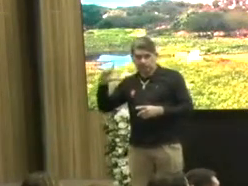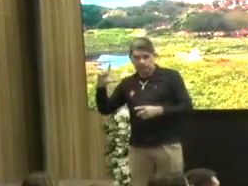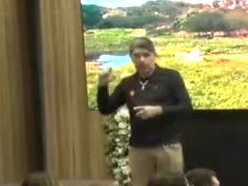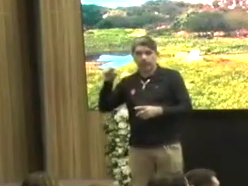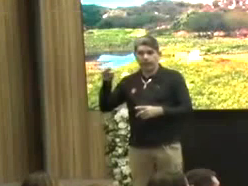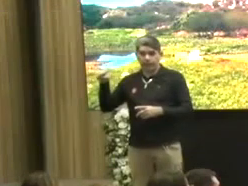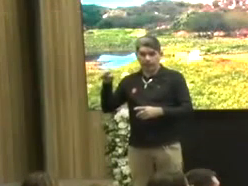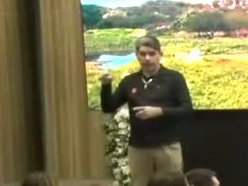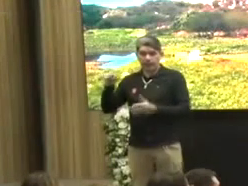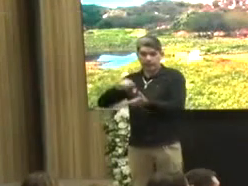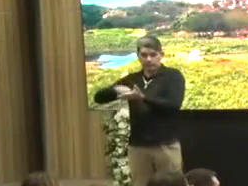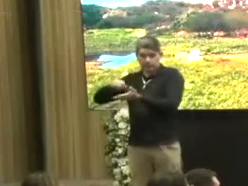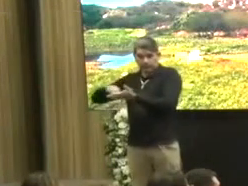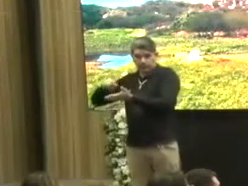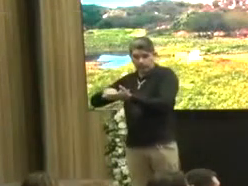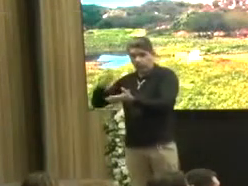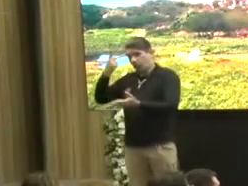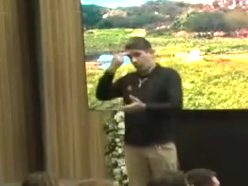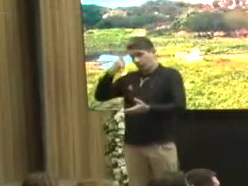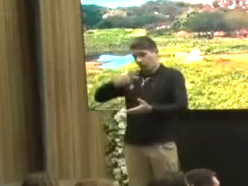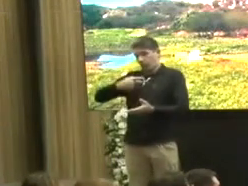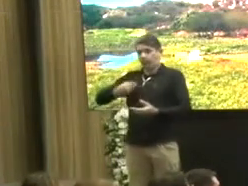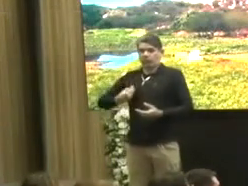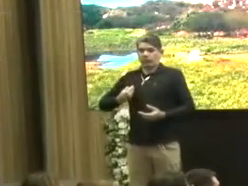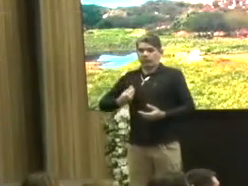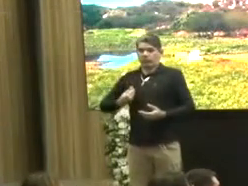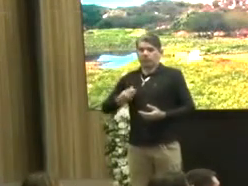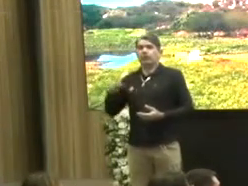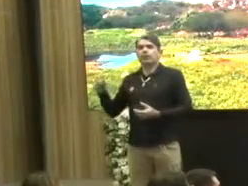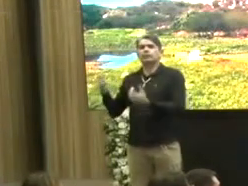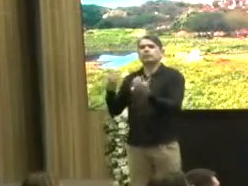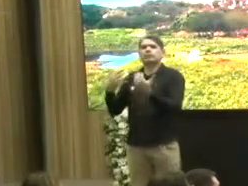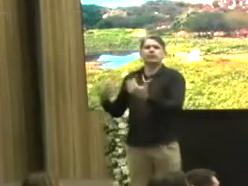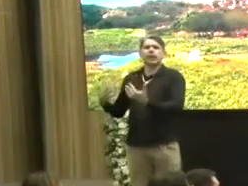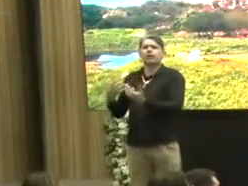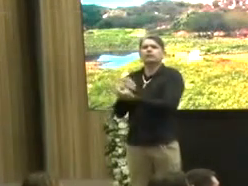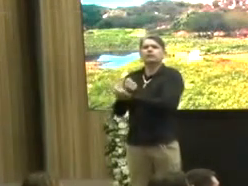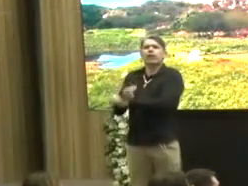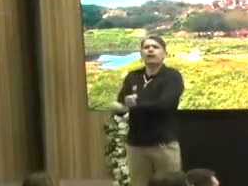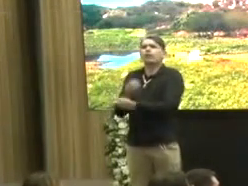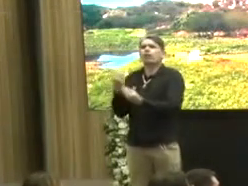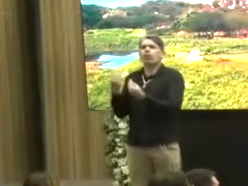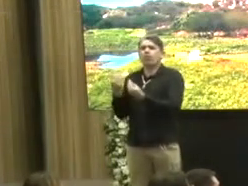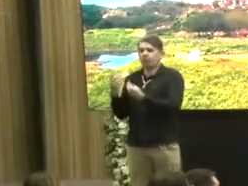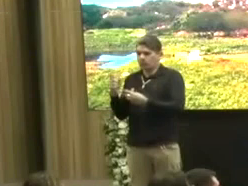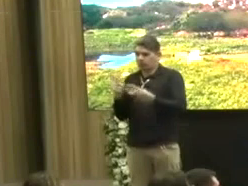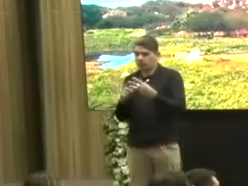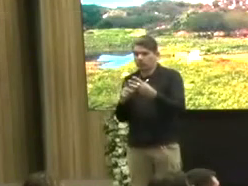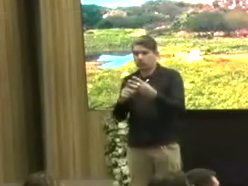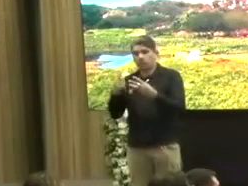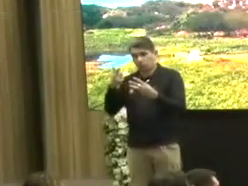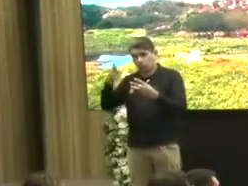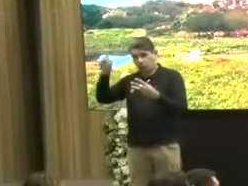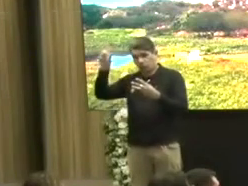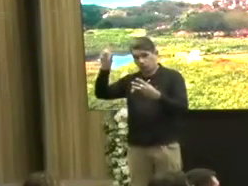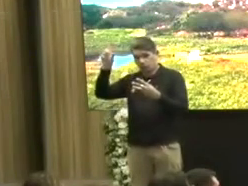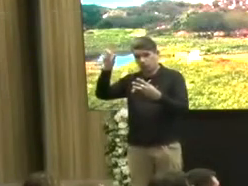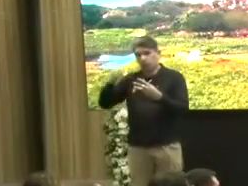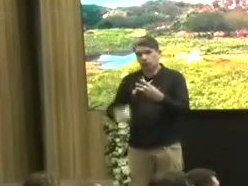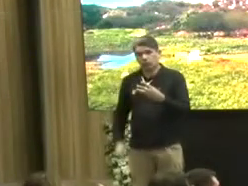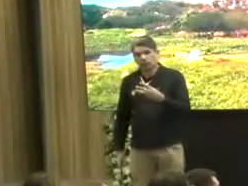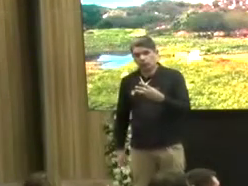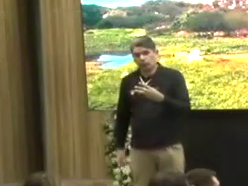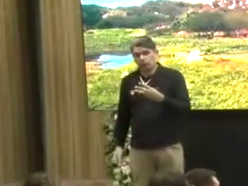Baquaqua vai dizer o que era ser escravo naquela época, sendo escravo. E depois nós vamos ter um outro, que